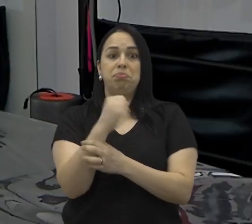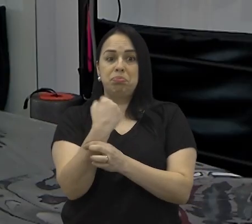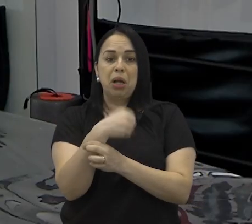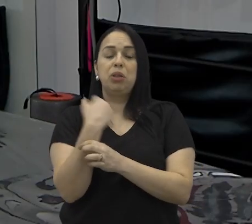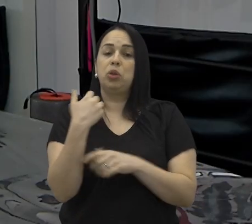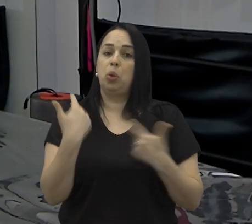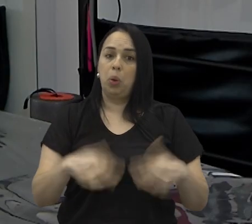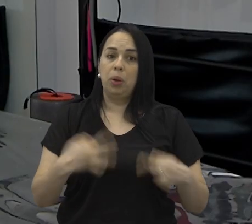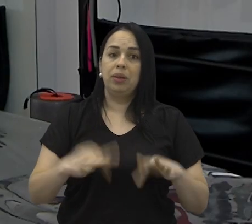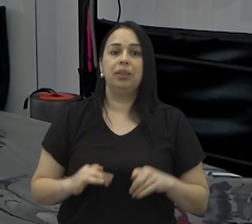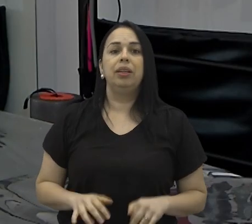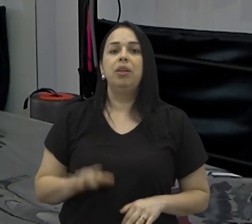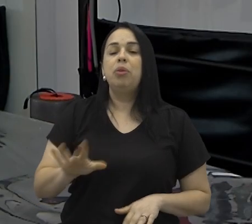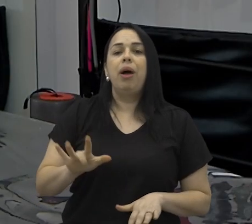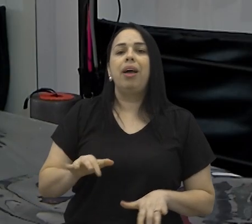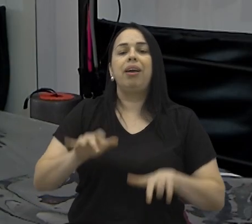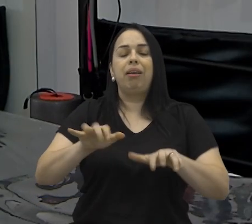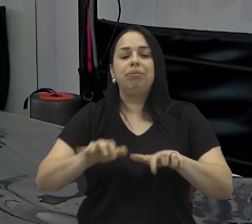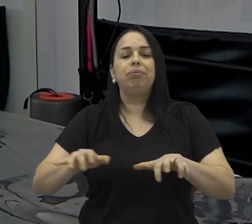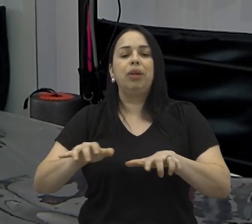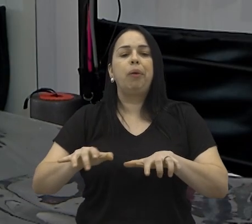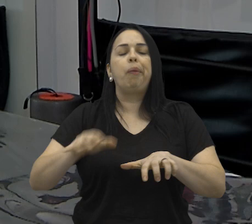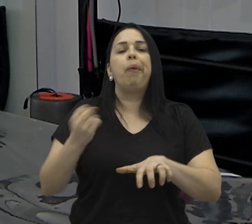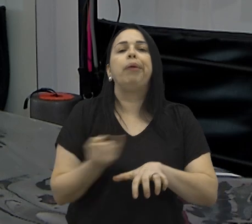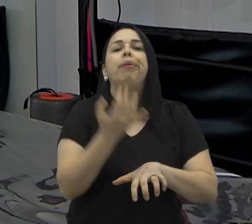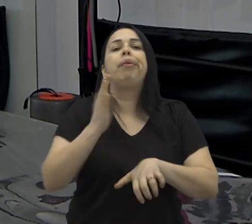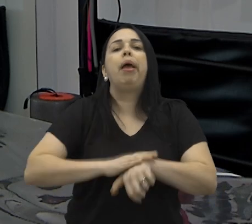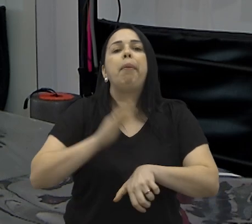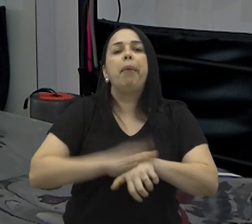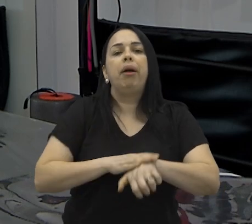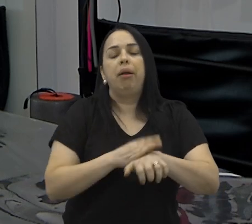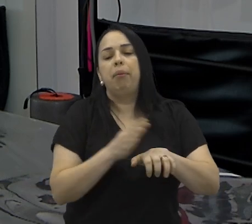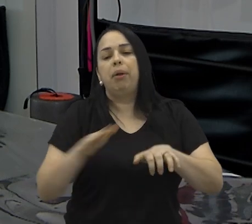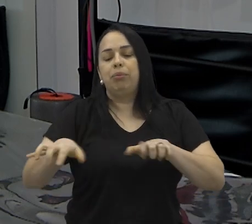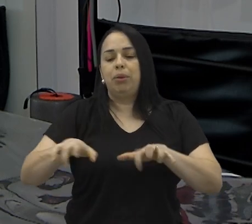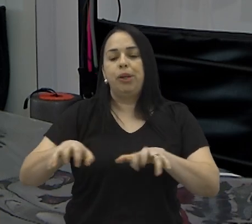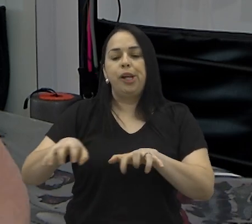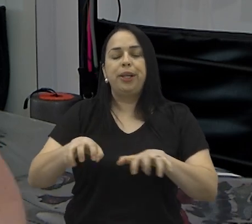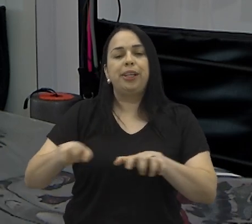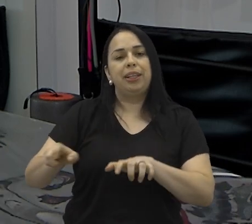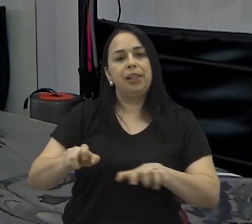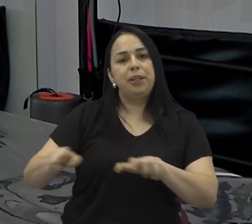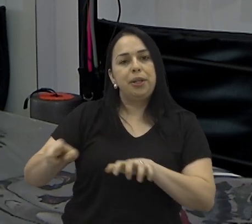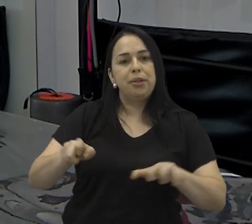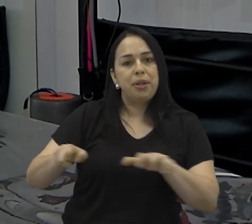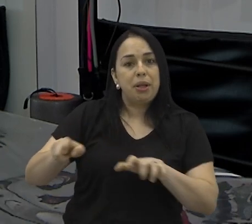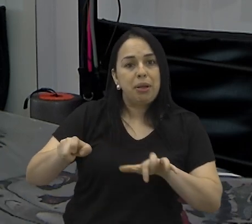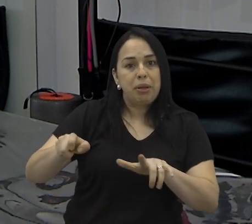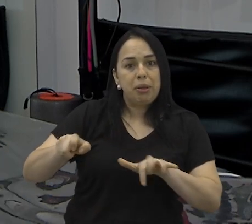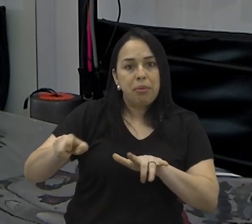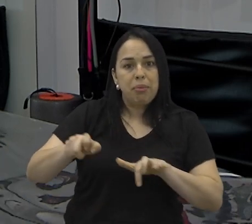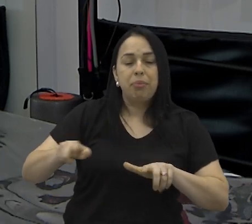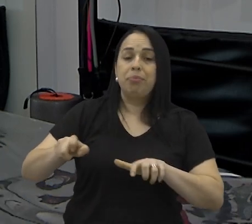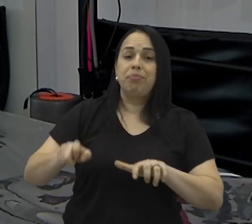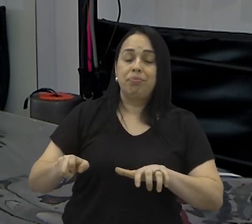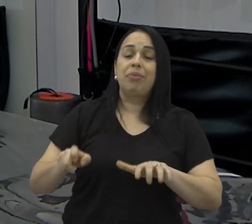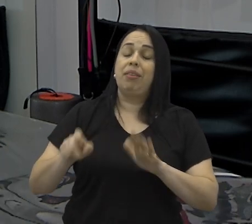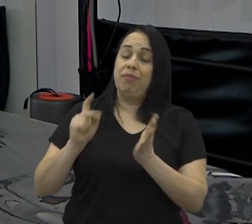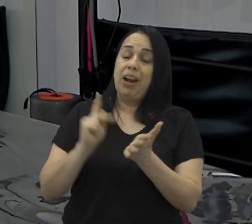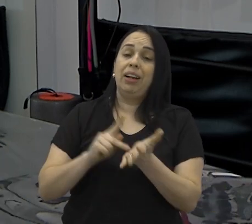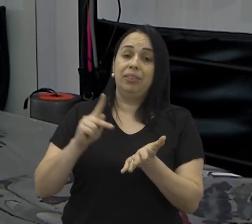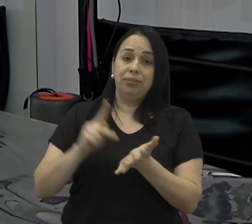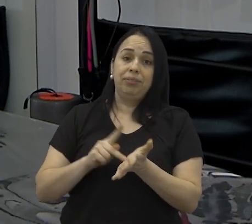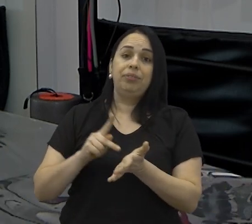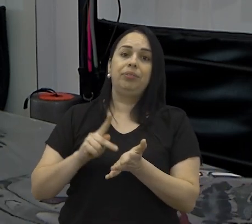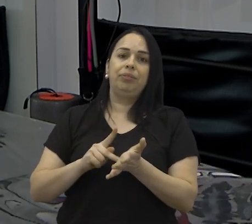grande problema não está no que ela está fazendo, e sim na quantidade de vezes que ela está fazendo, o quanto de tempo que ela se expõe naquilo. E isso